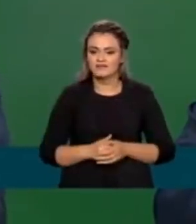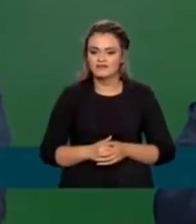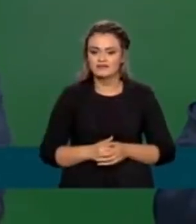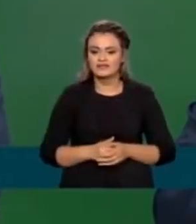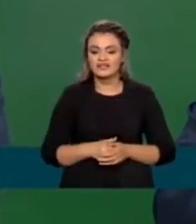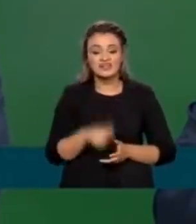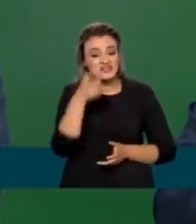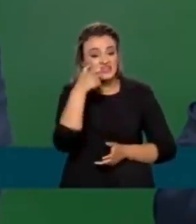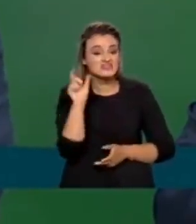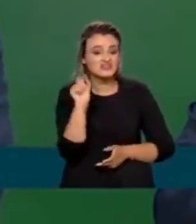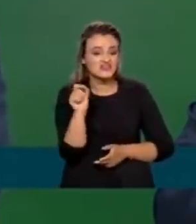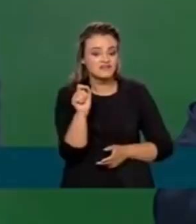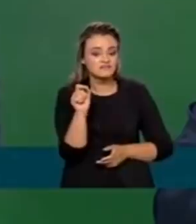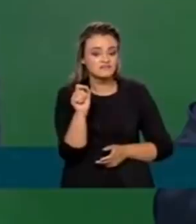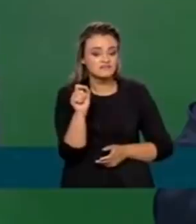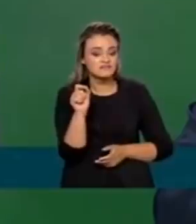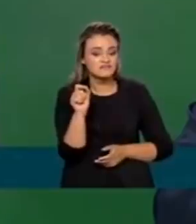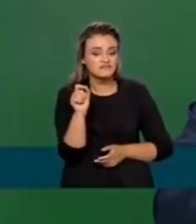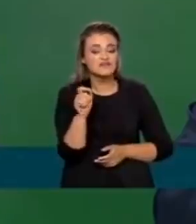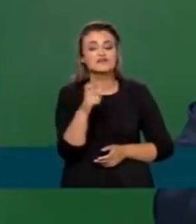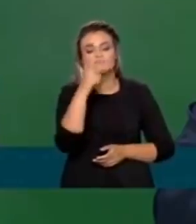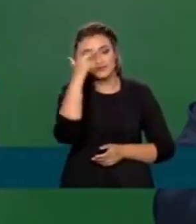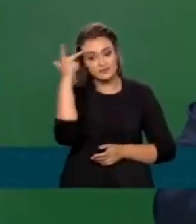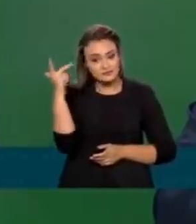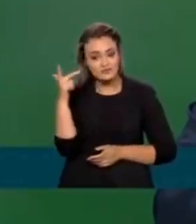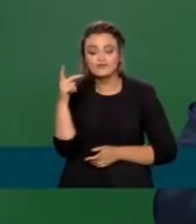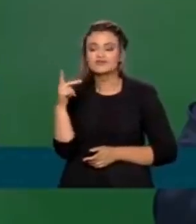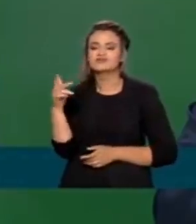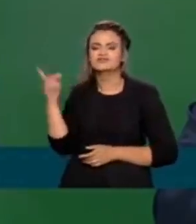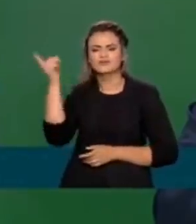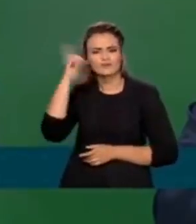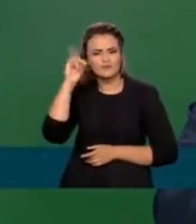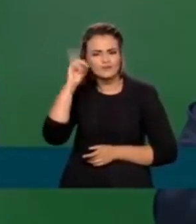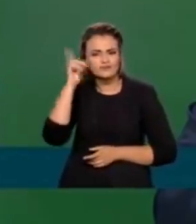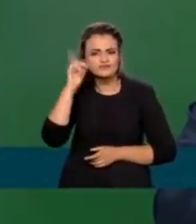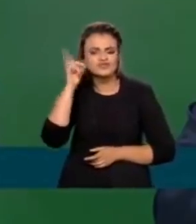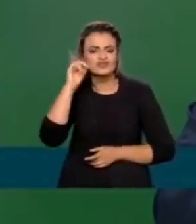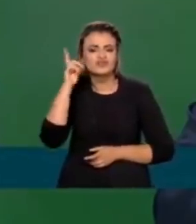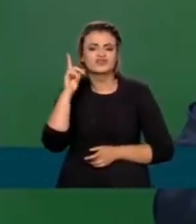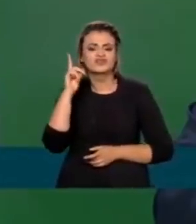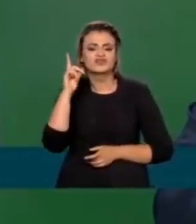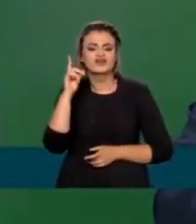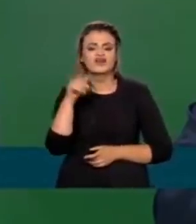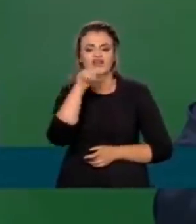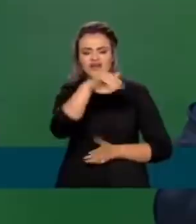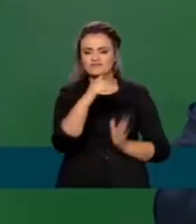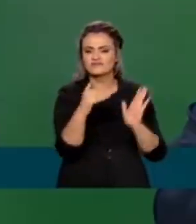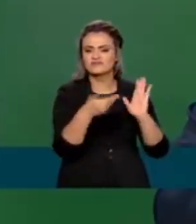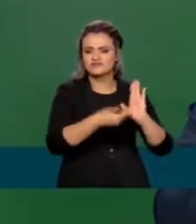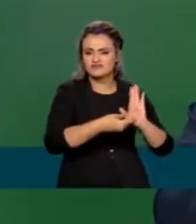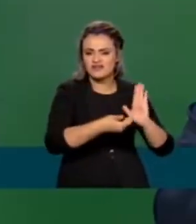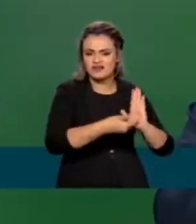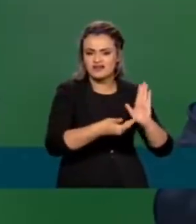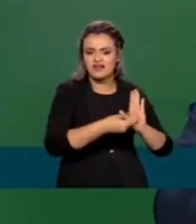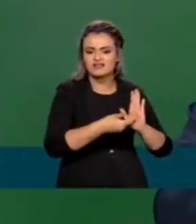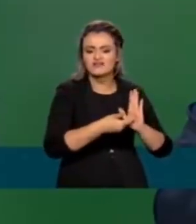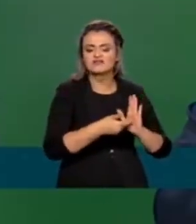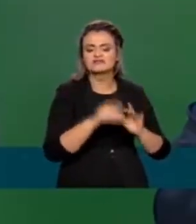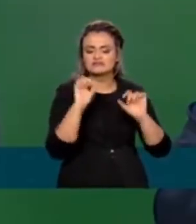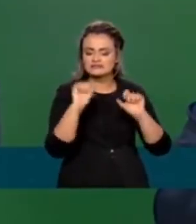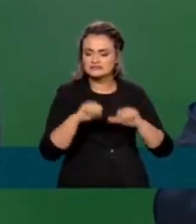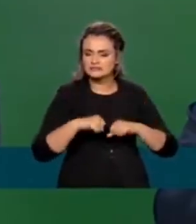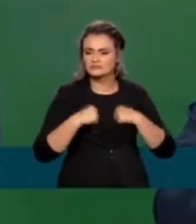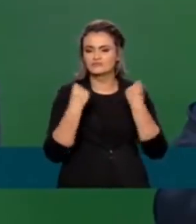interessa? Provavelmente as mesmas pessoas que cotidianamente no Senado Federal se